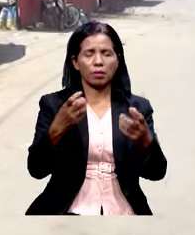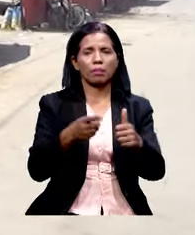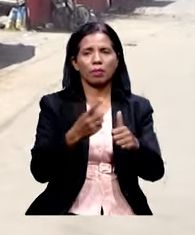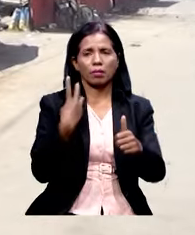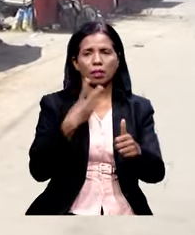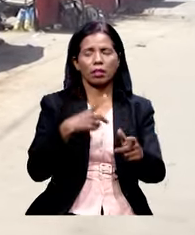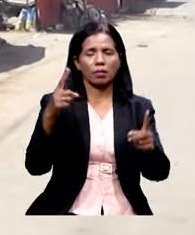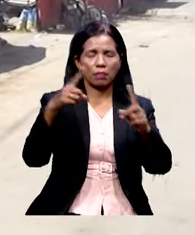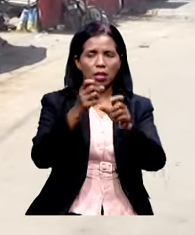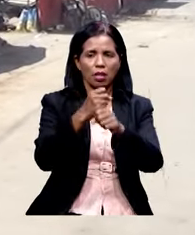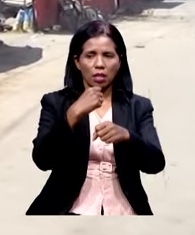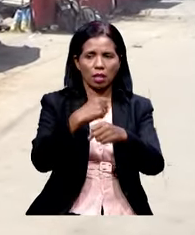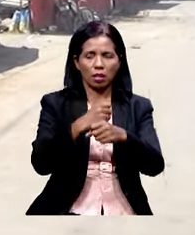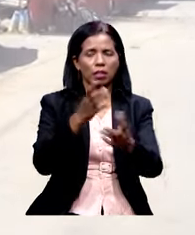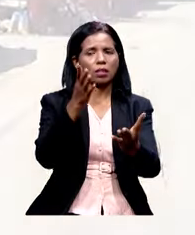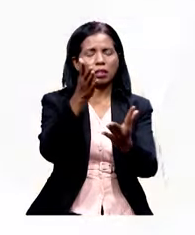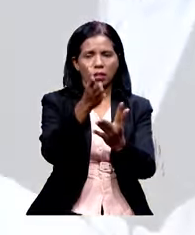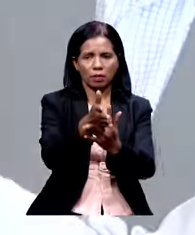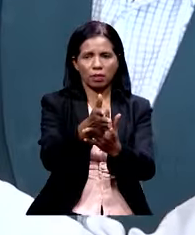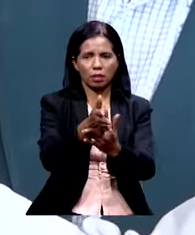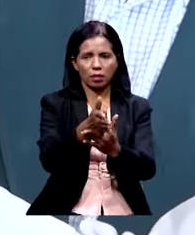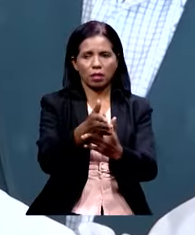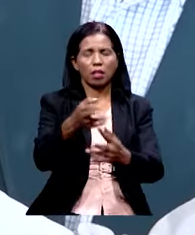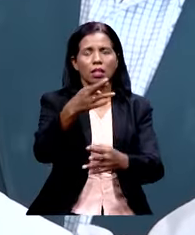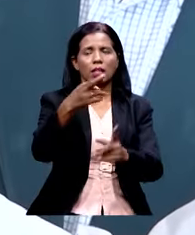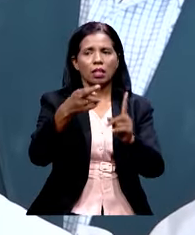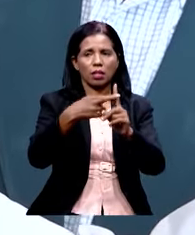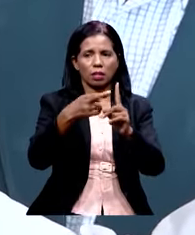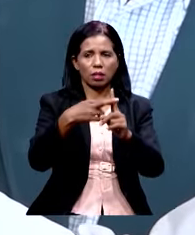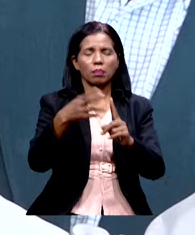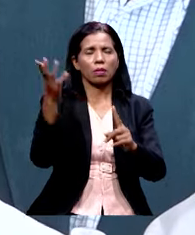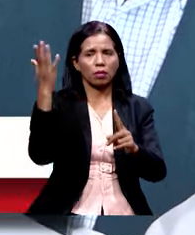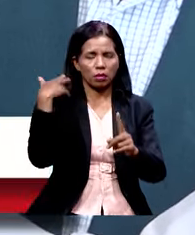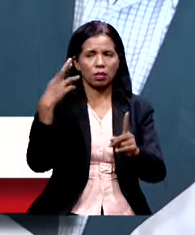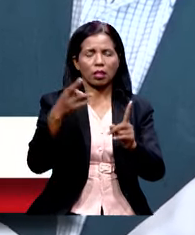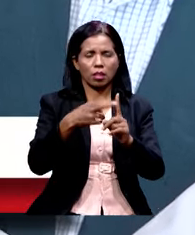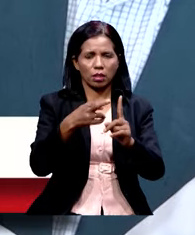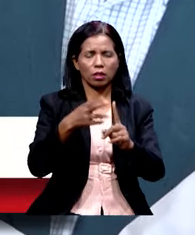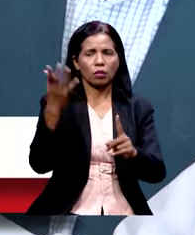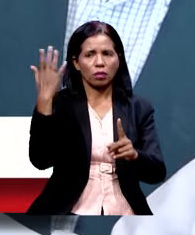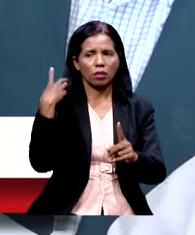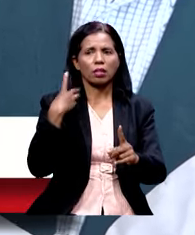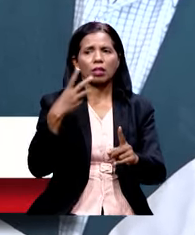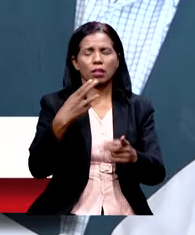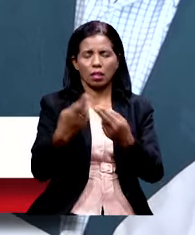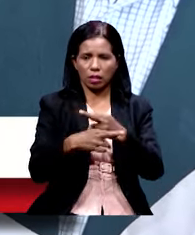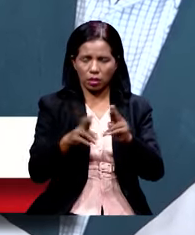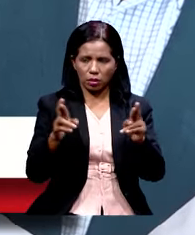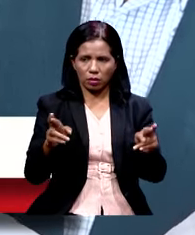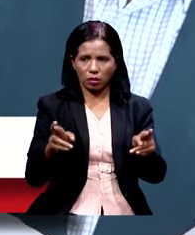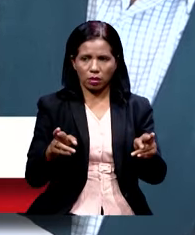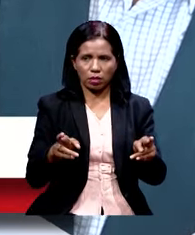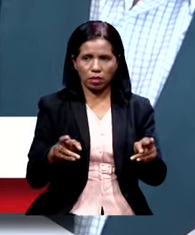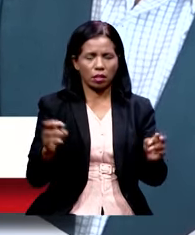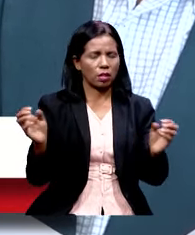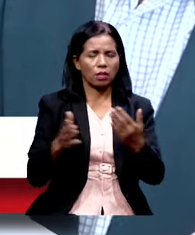Itabahalo, monumento Irané, está uma velocidade. Rate ne bem antigo. Agora, rate antigo ida ne para ita to resolve. E resolve ne